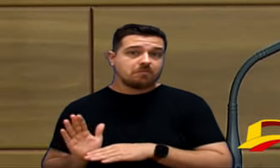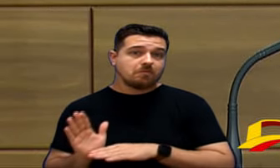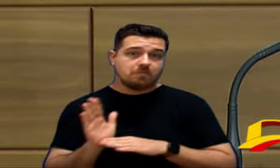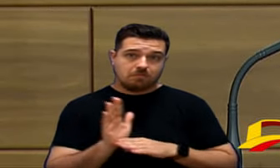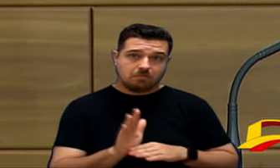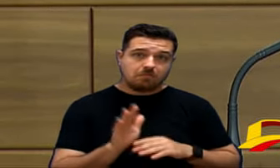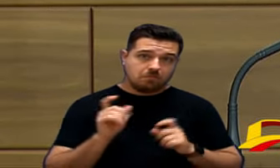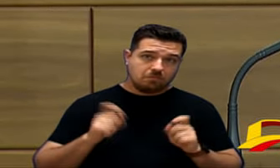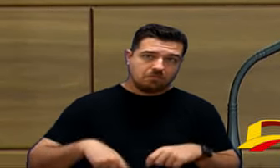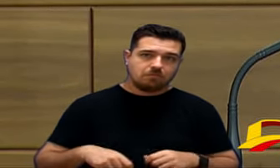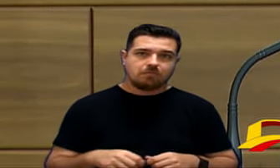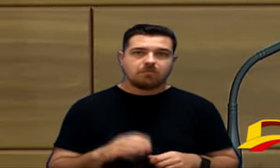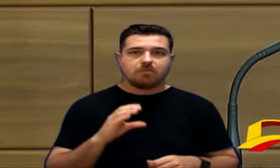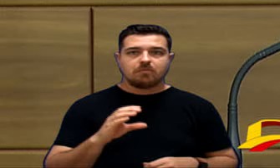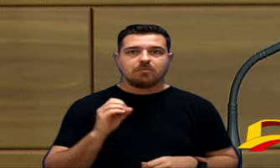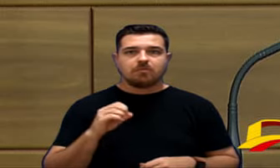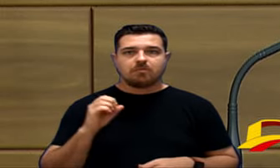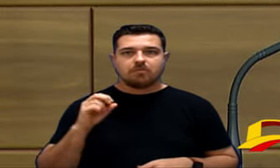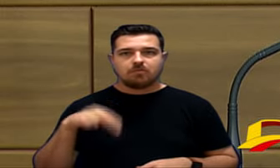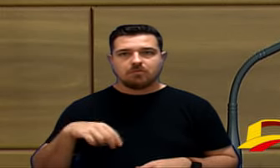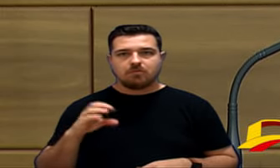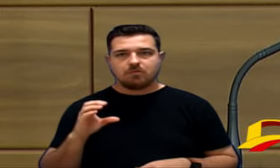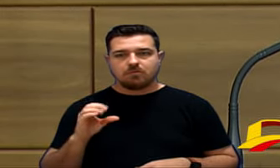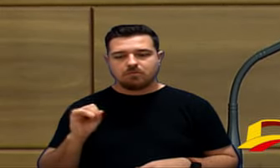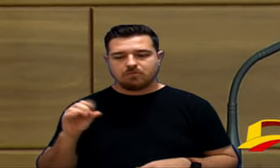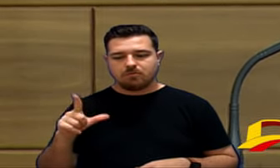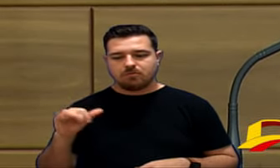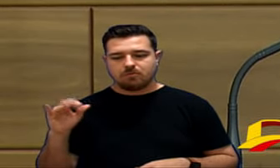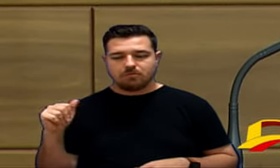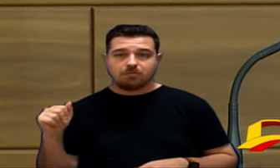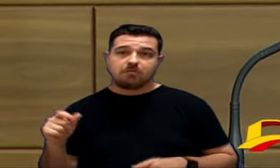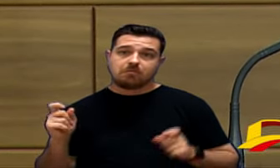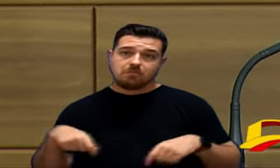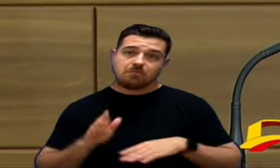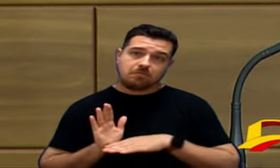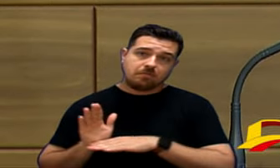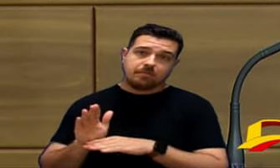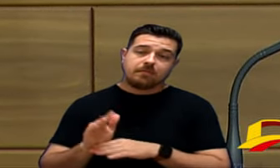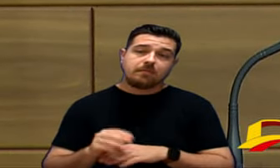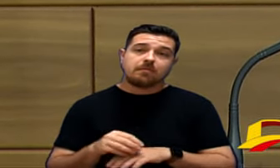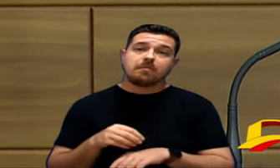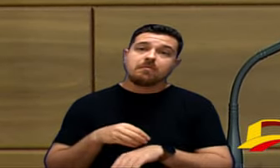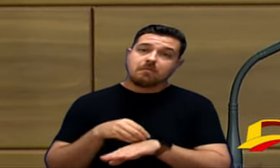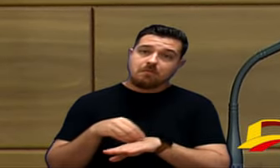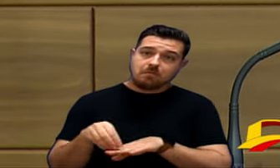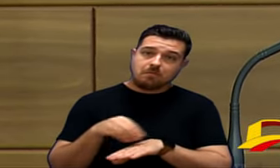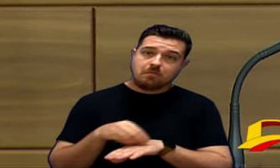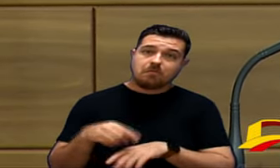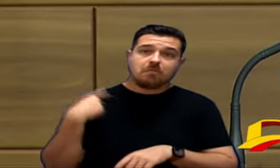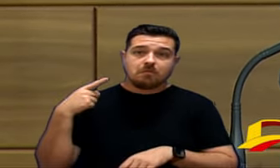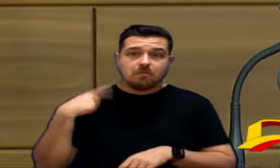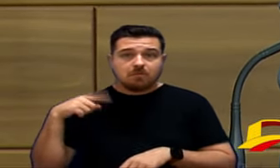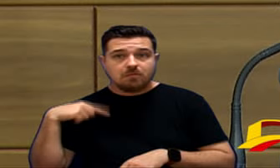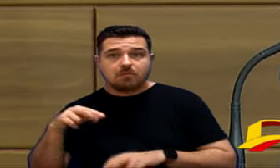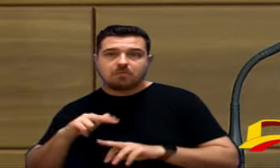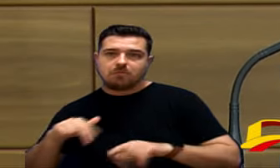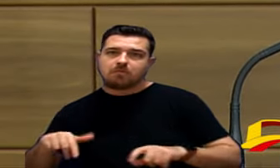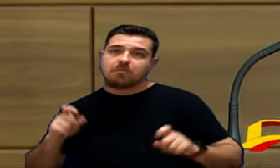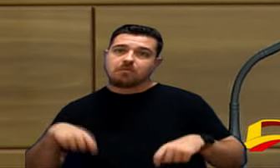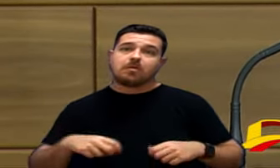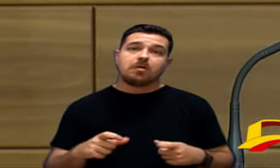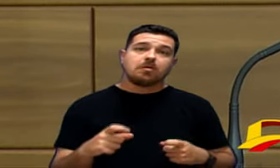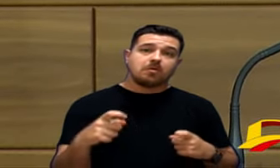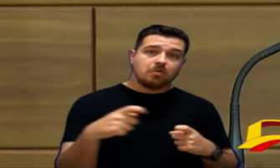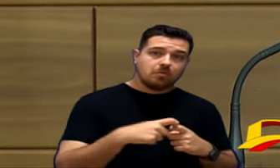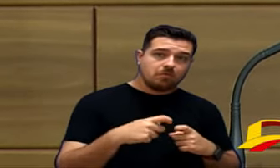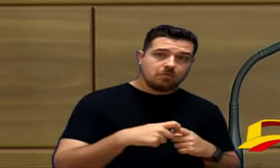governo lá no concilia ele pode procurar e ele vai ser atendido pode ser indicado um advogado para ele o município tem um convênio com